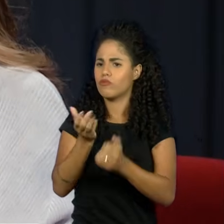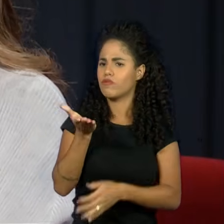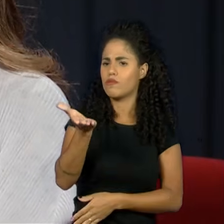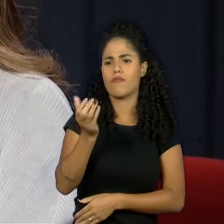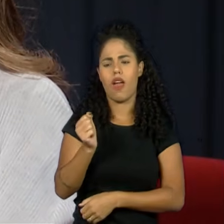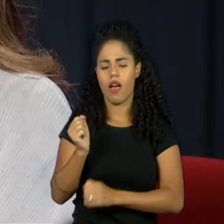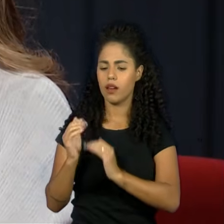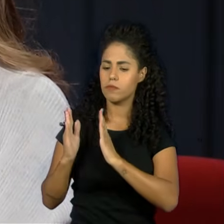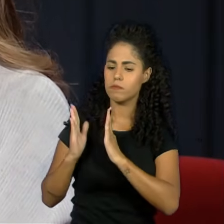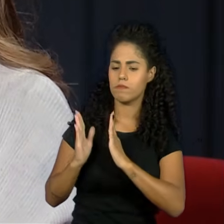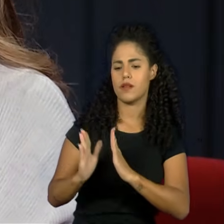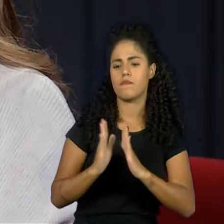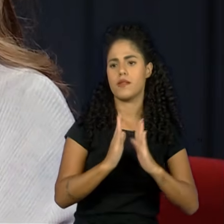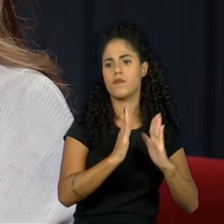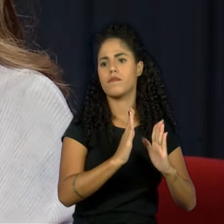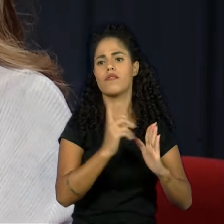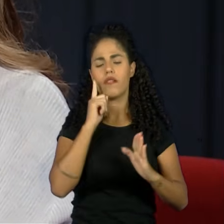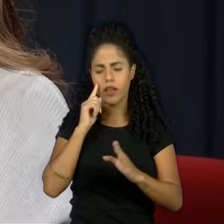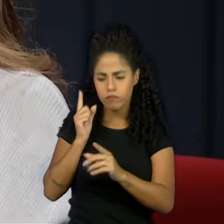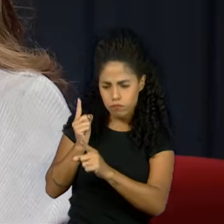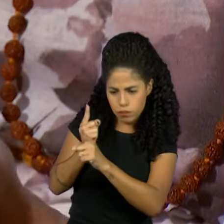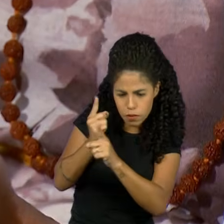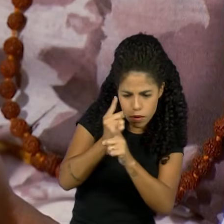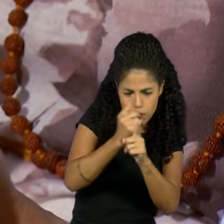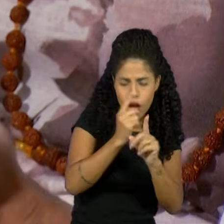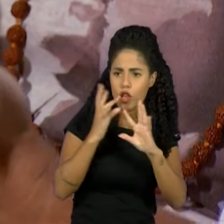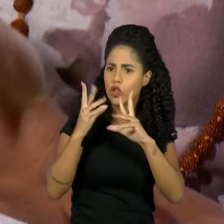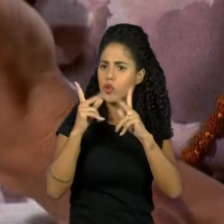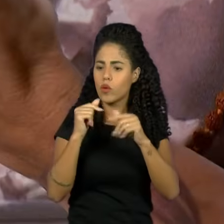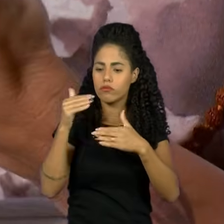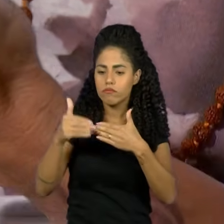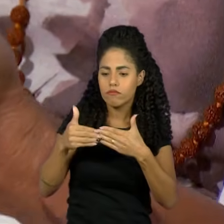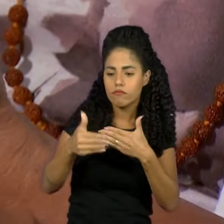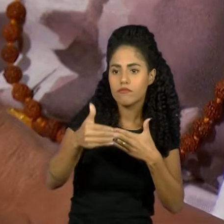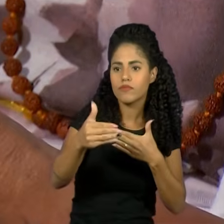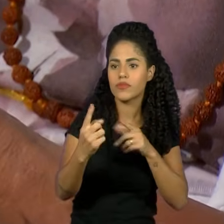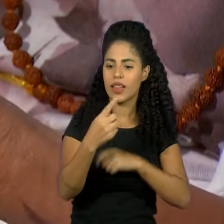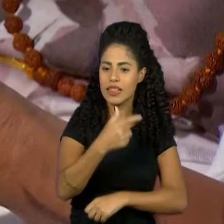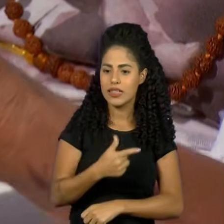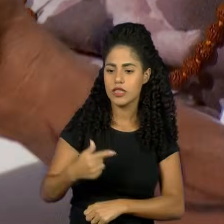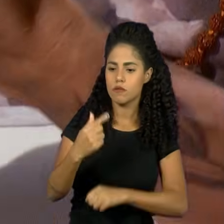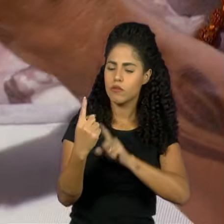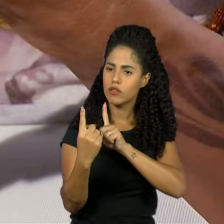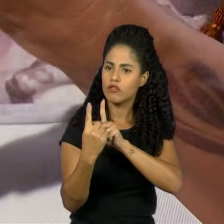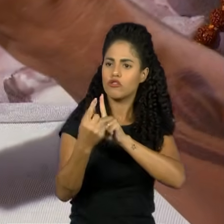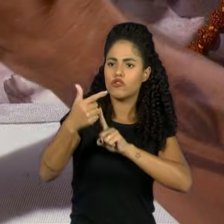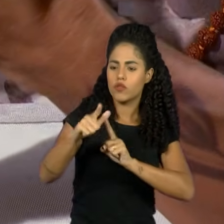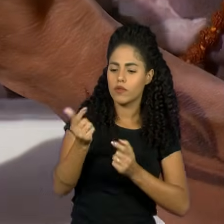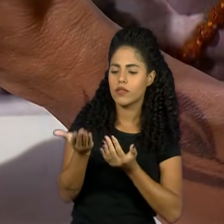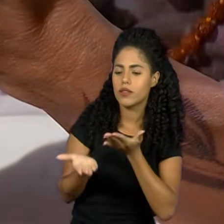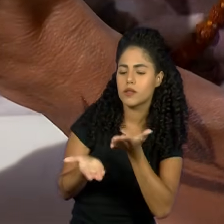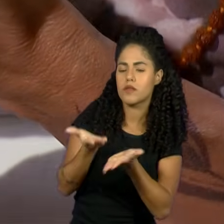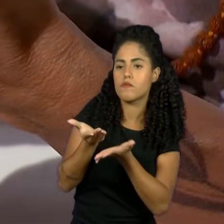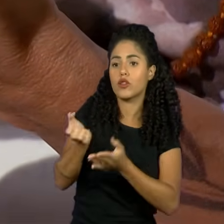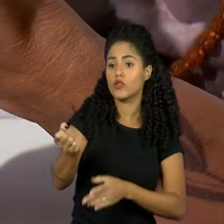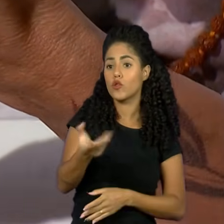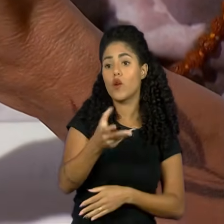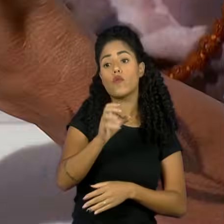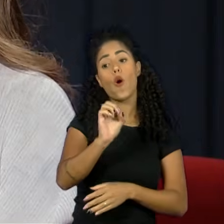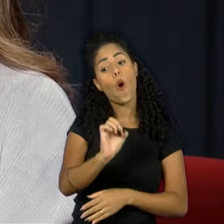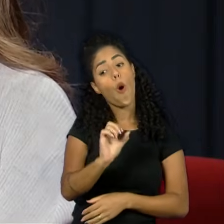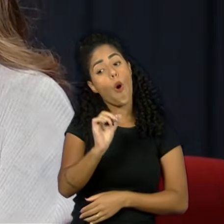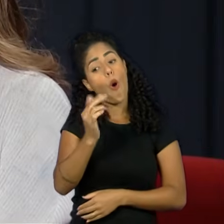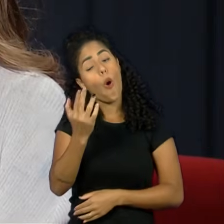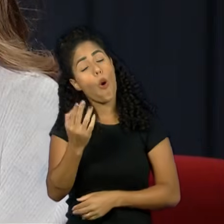vai completar essa bateria de exames, a gente vai se ver de novo na próxima semana, a gente vai começar esse novo tratamento, ou não, eu